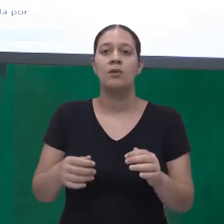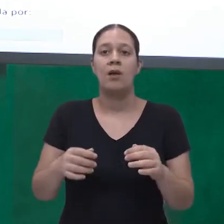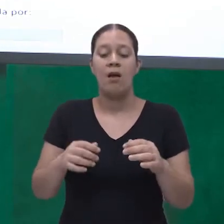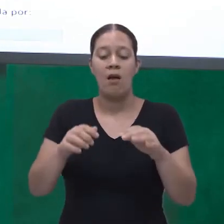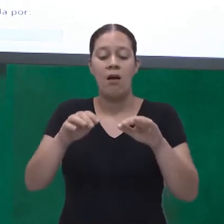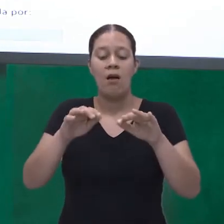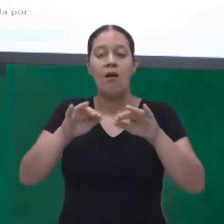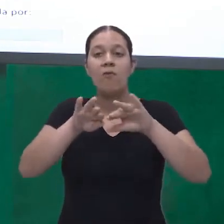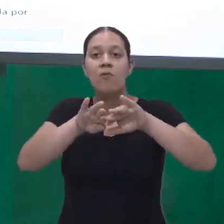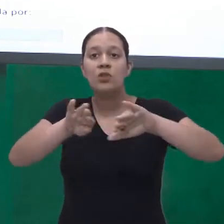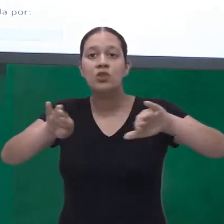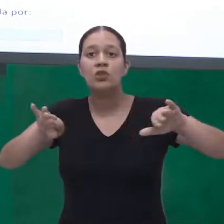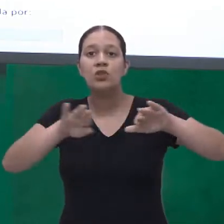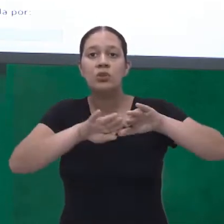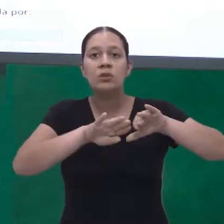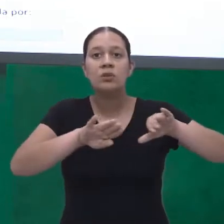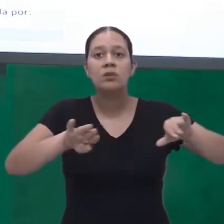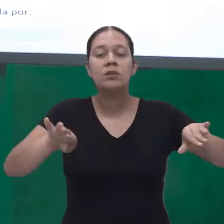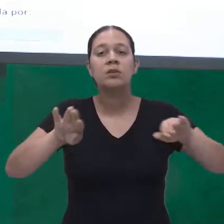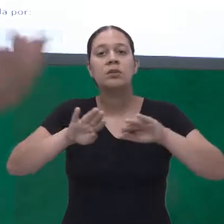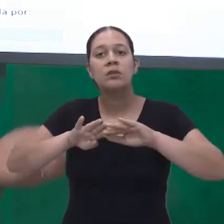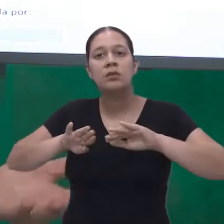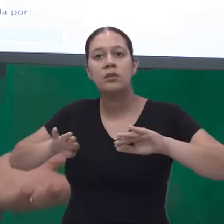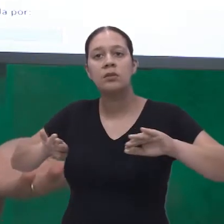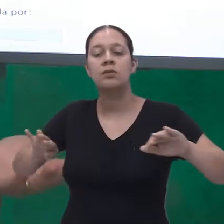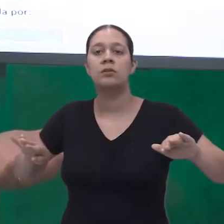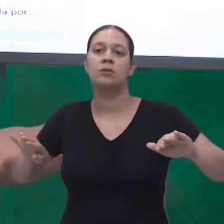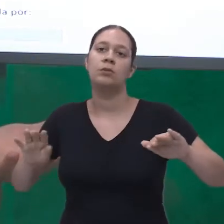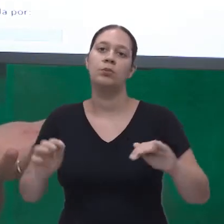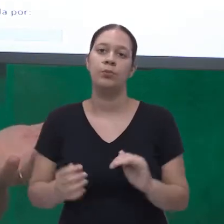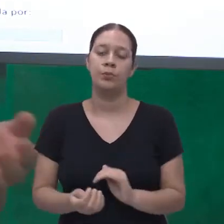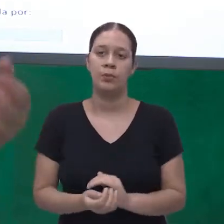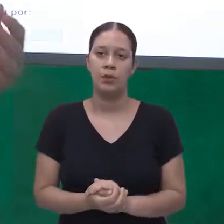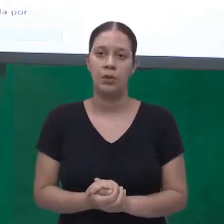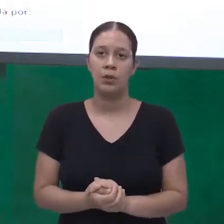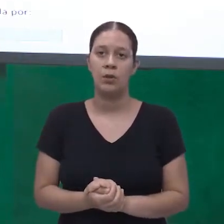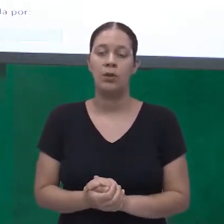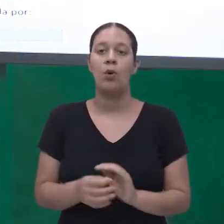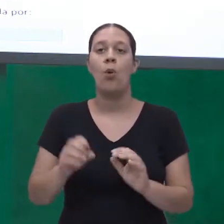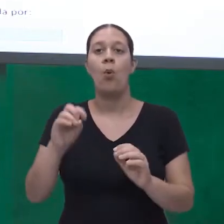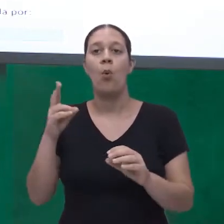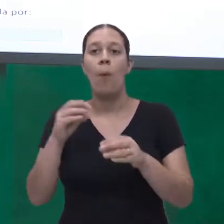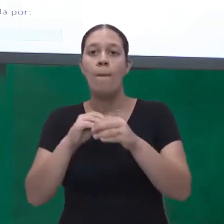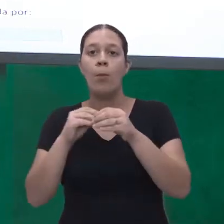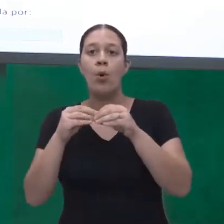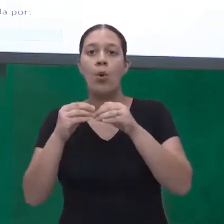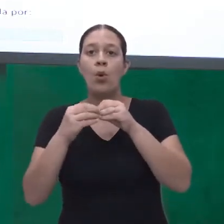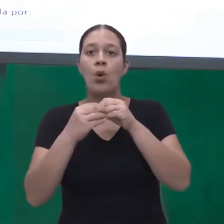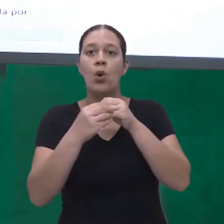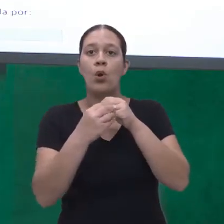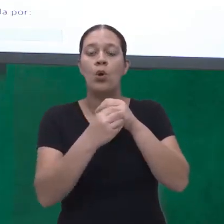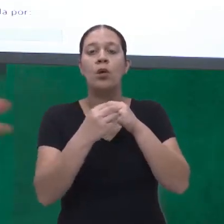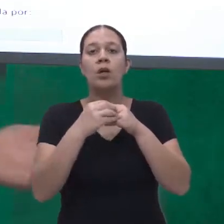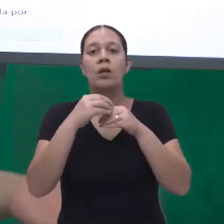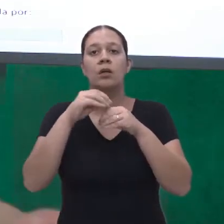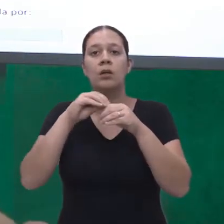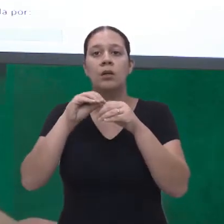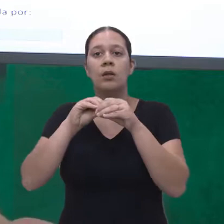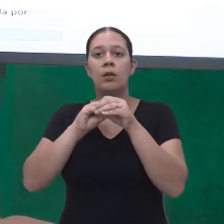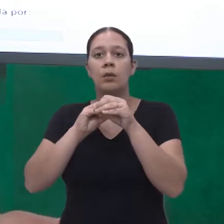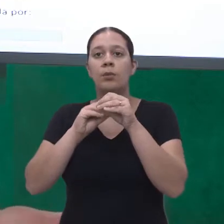átomos, se essas bolinhas representarem átomos, ou moléculas, se essas bolinhas